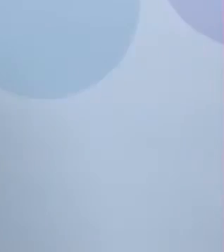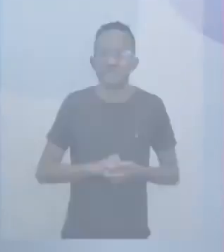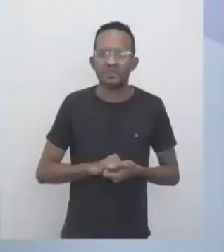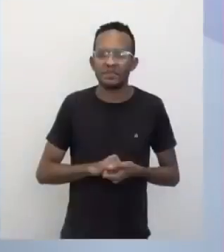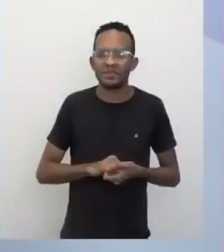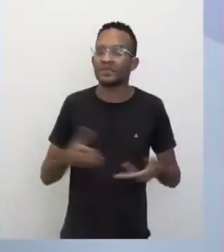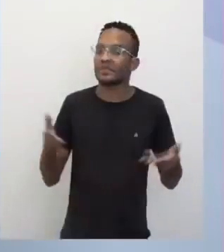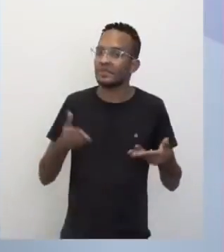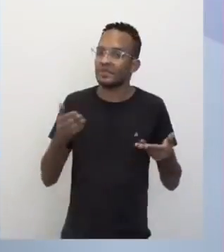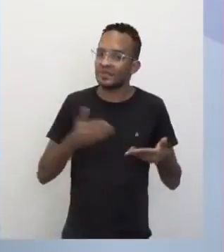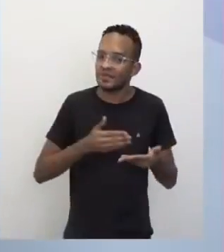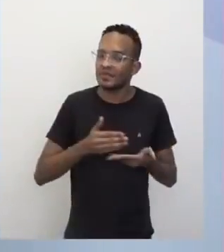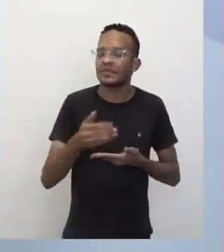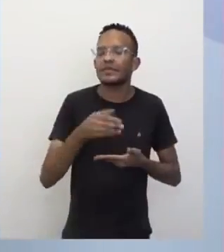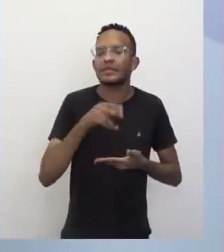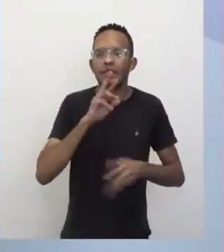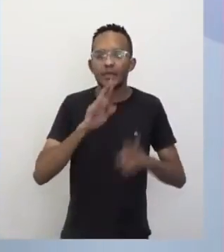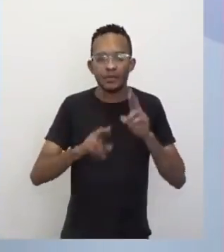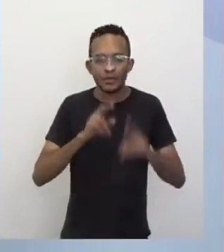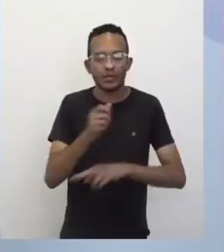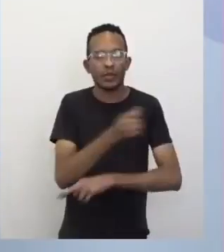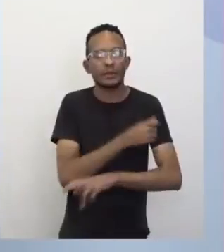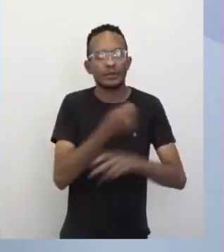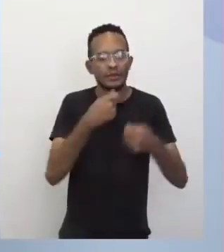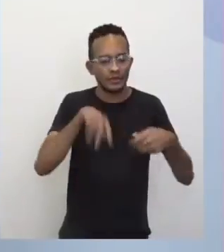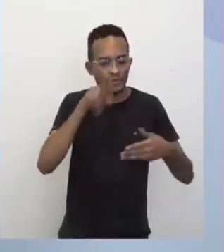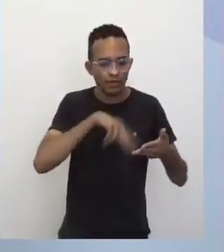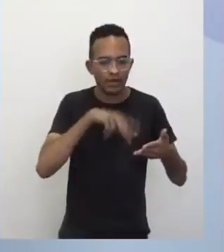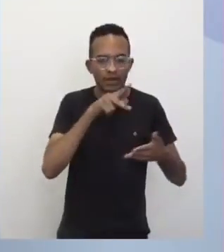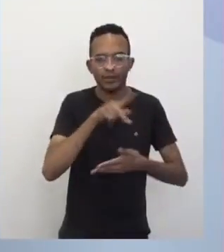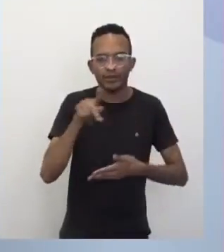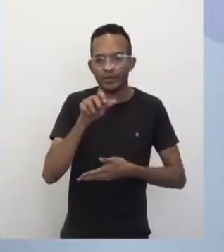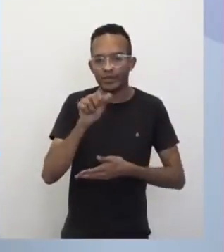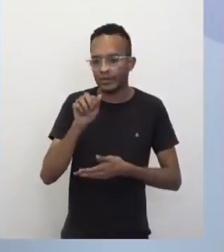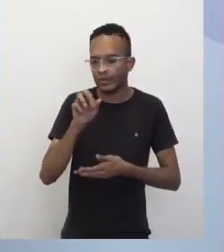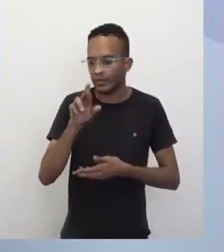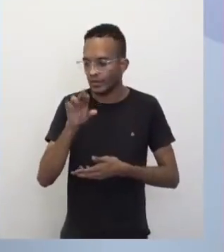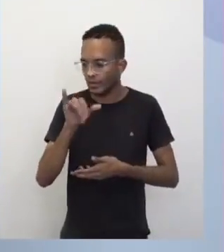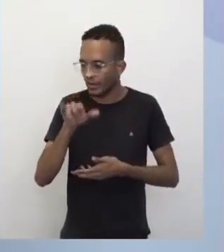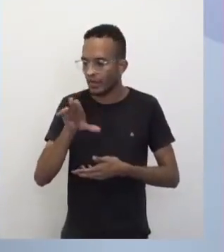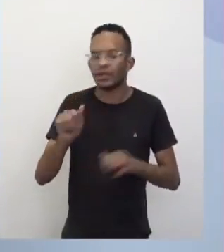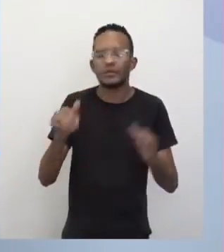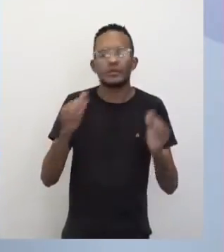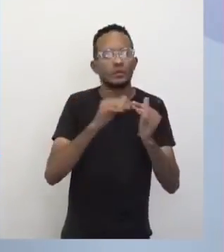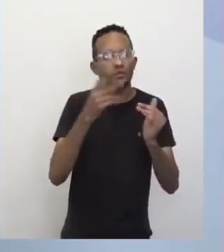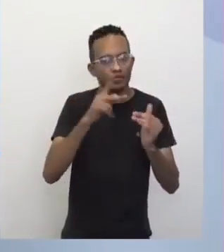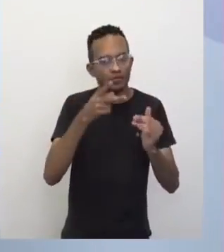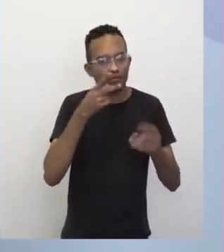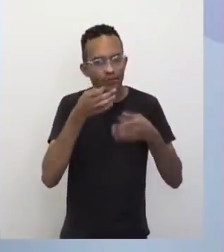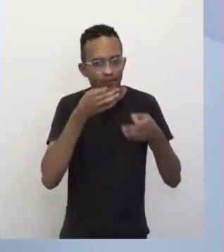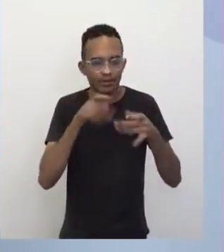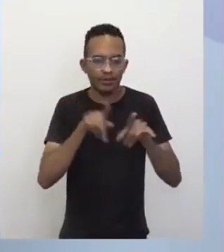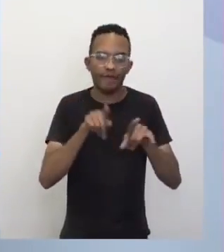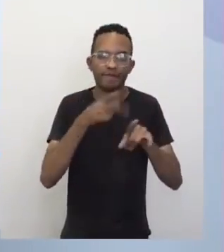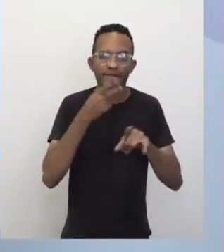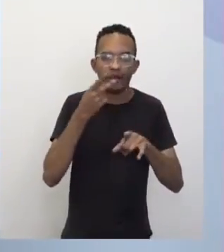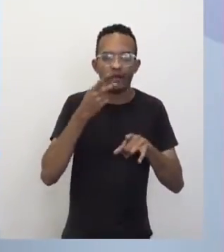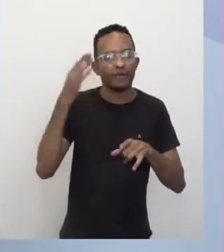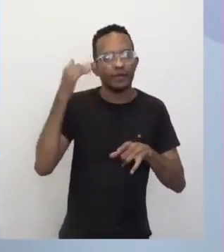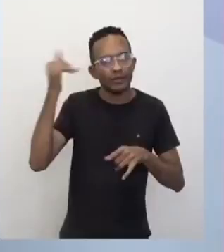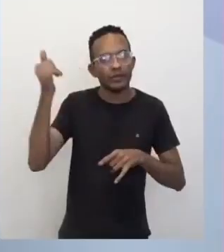E vamos aqui a resposta dos nossos alunos, mas eu preciso ler. A professora Adriana, super concordo com a sua fala. Ela fala do